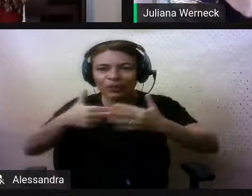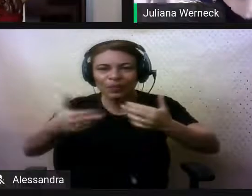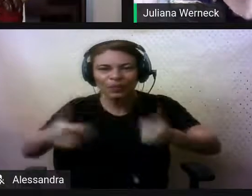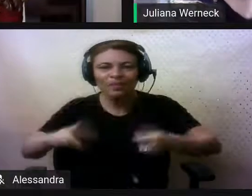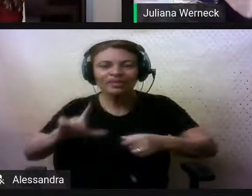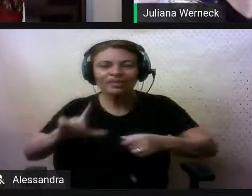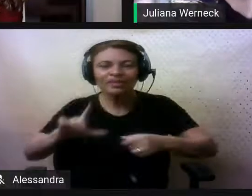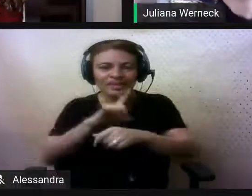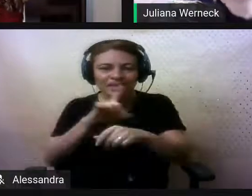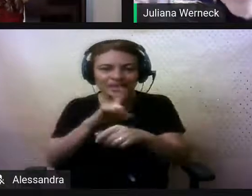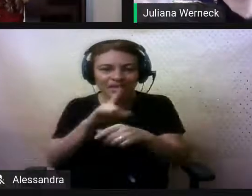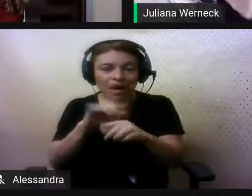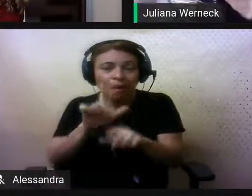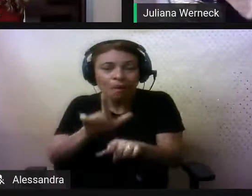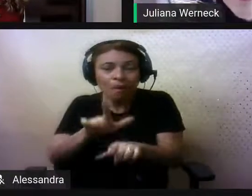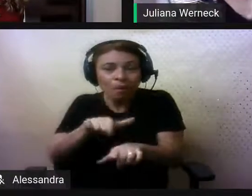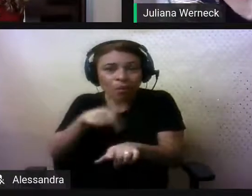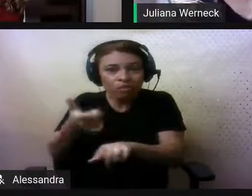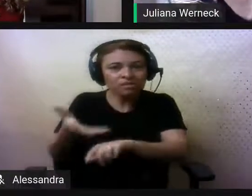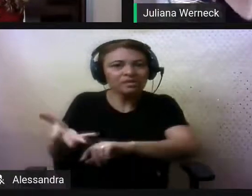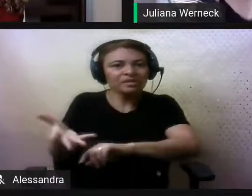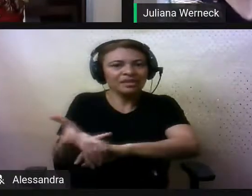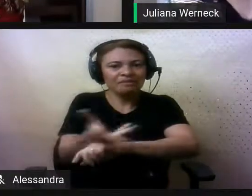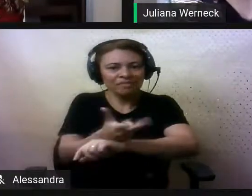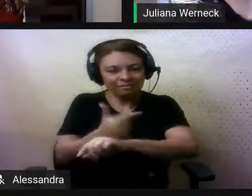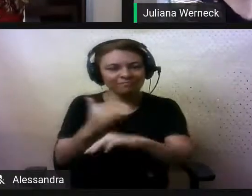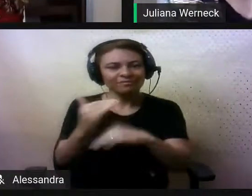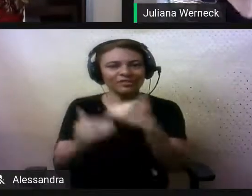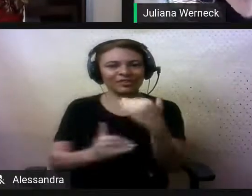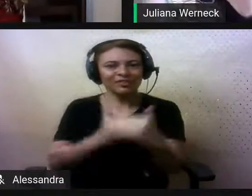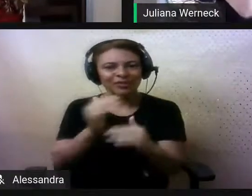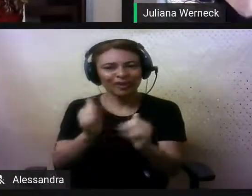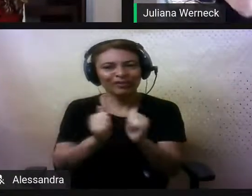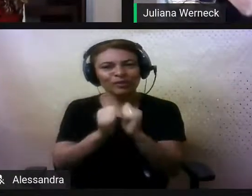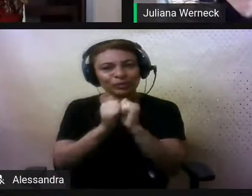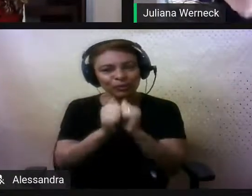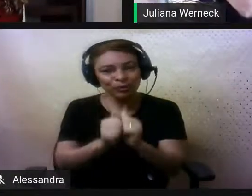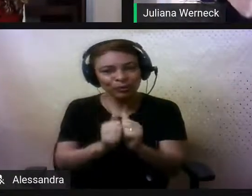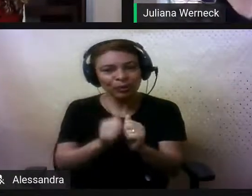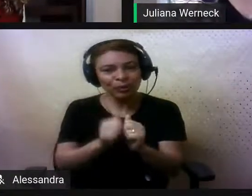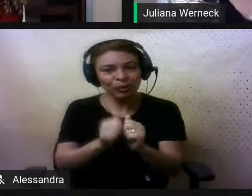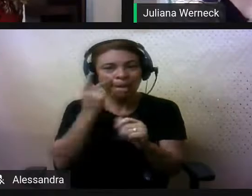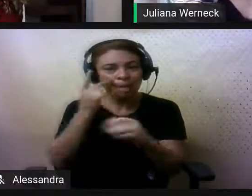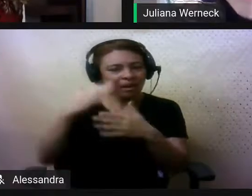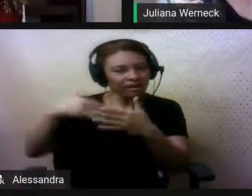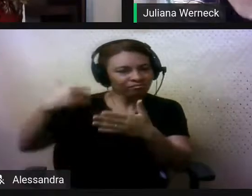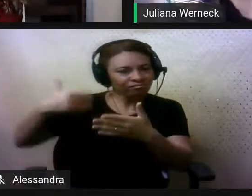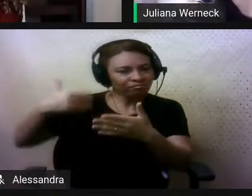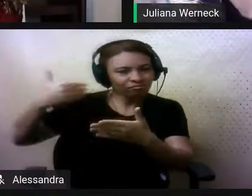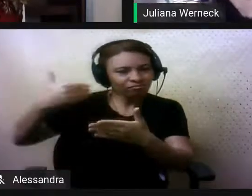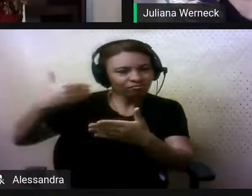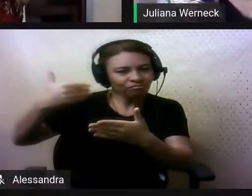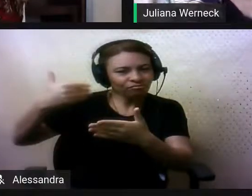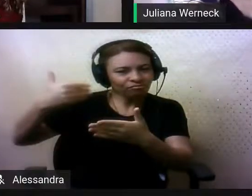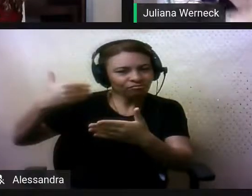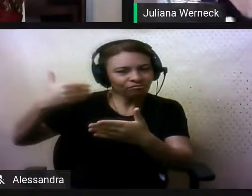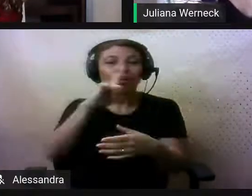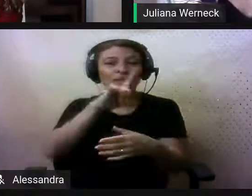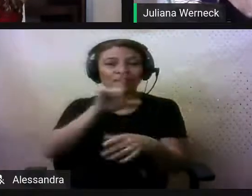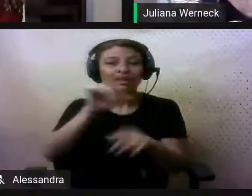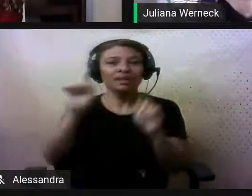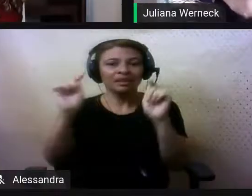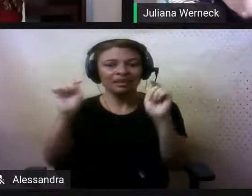Então, são outras habilidades que a gente também tem, né? Desenvolve junto isso nesse repertório para dar conta